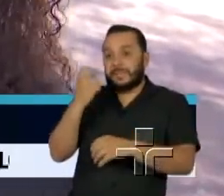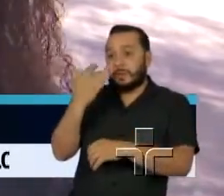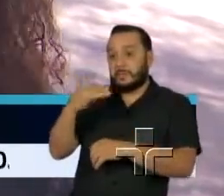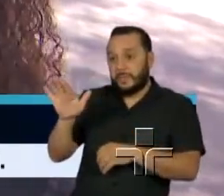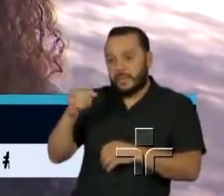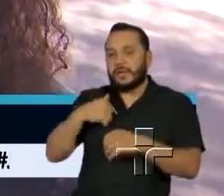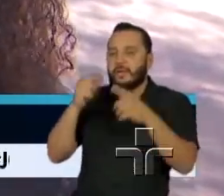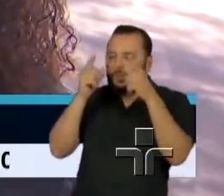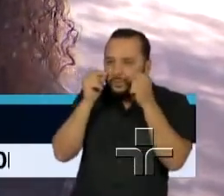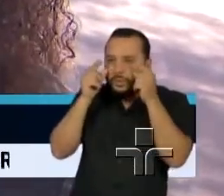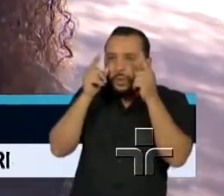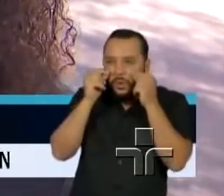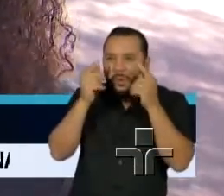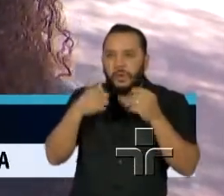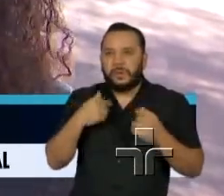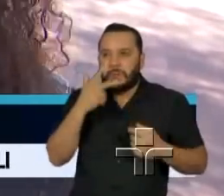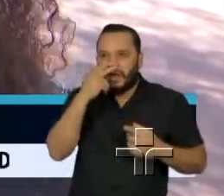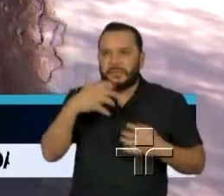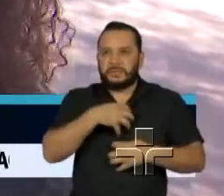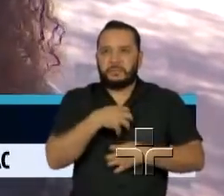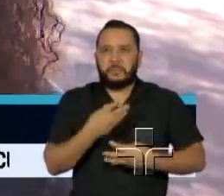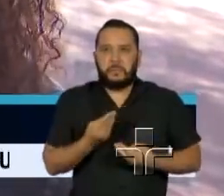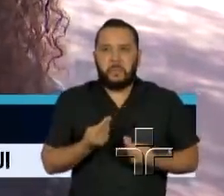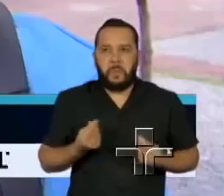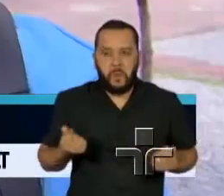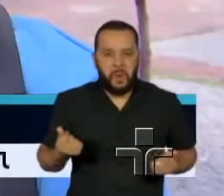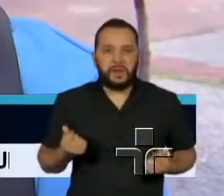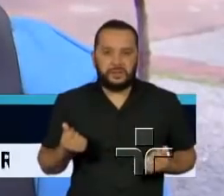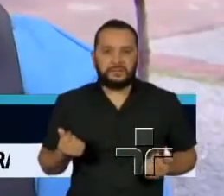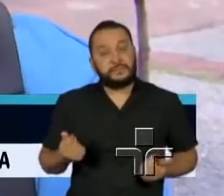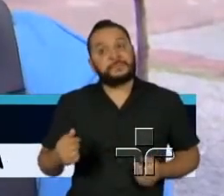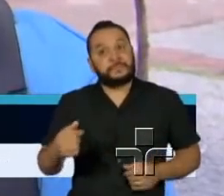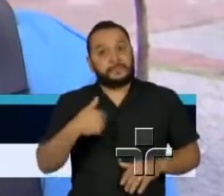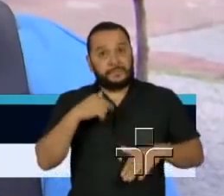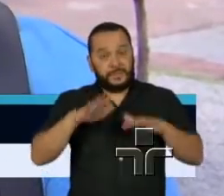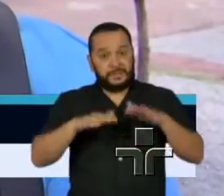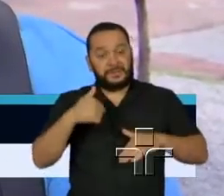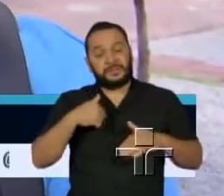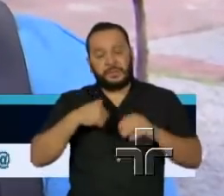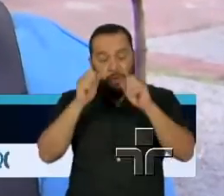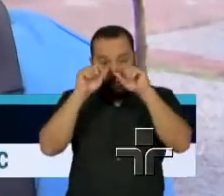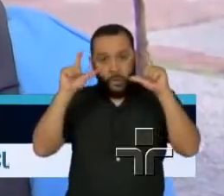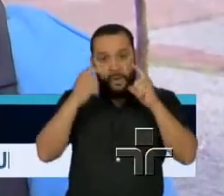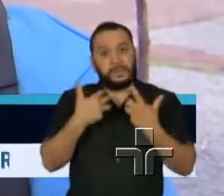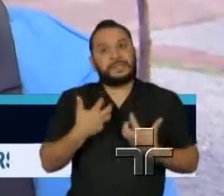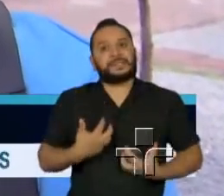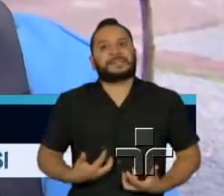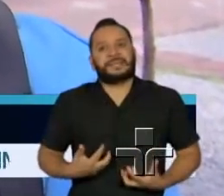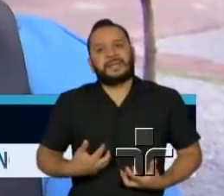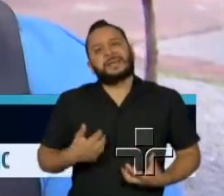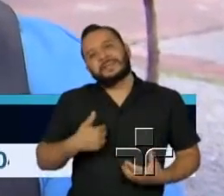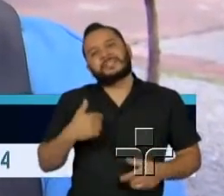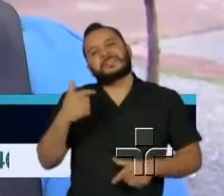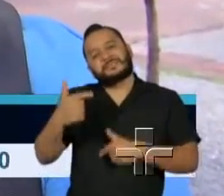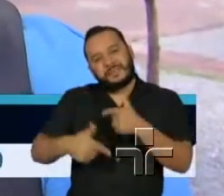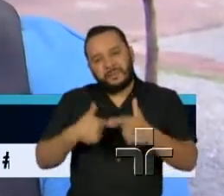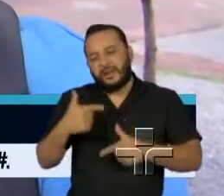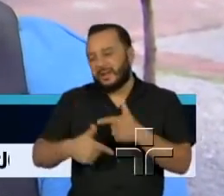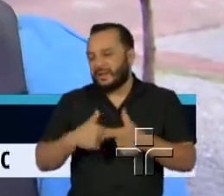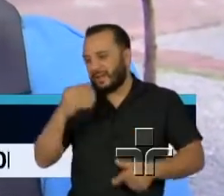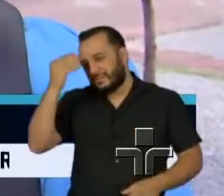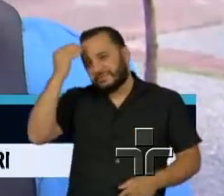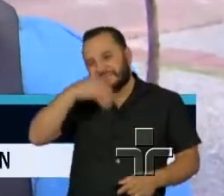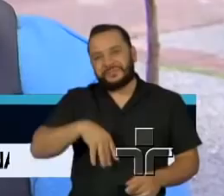fico um pouco com moleza, mas dá para enfrentar o dia. Que eu acordo assim muito cansado e o dia não rende. Parece